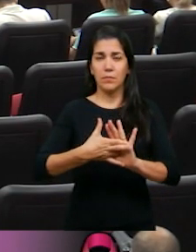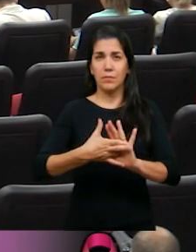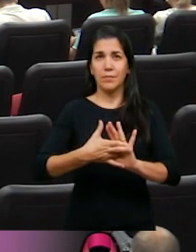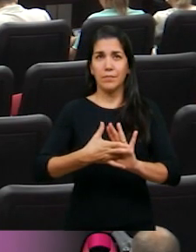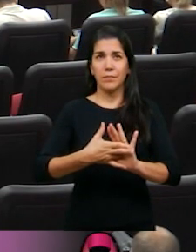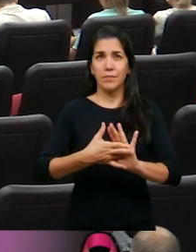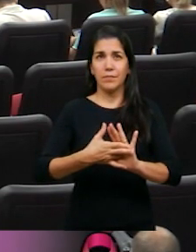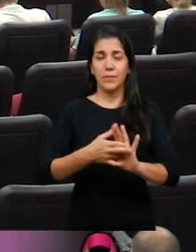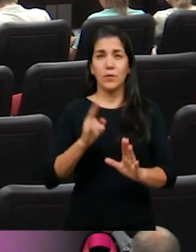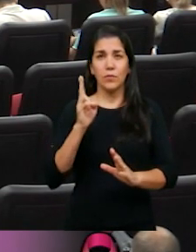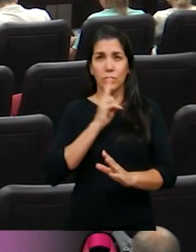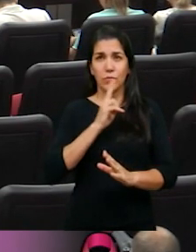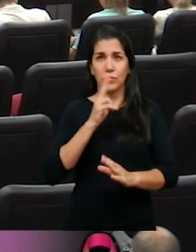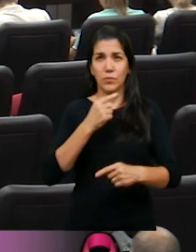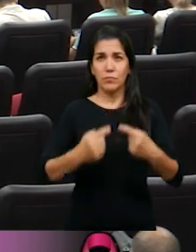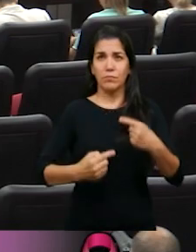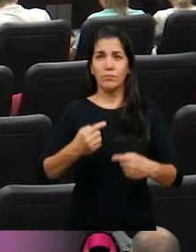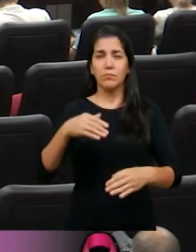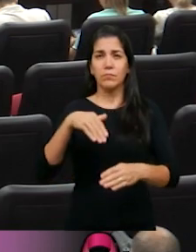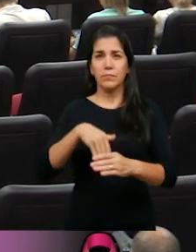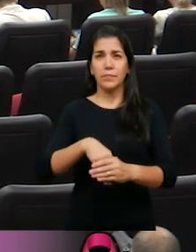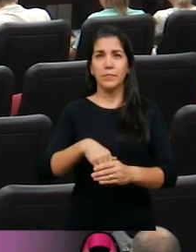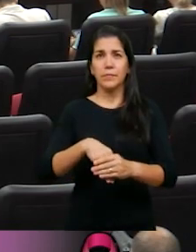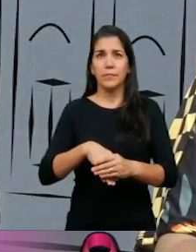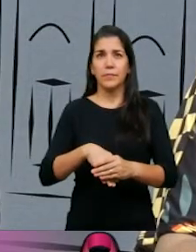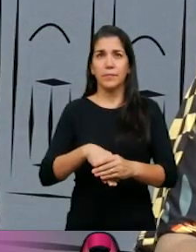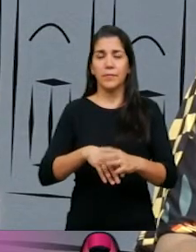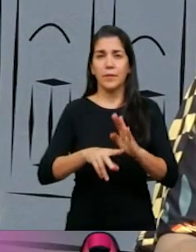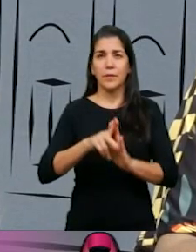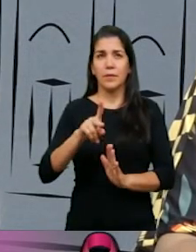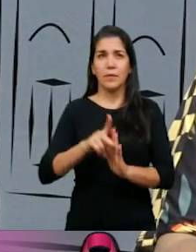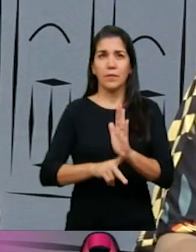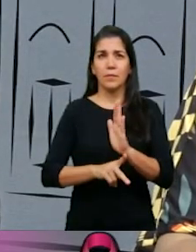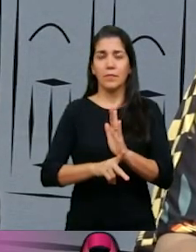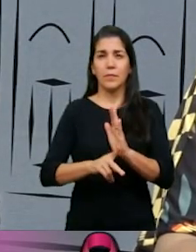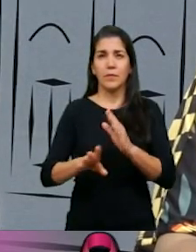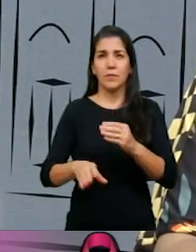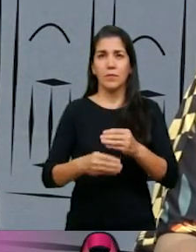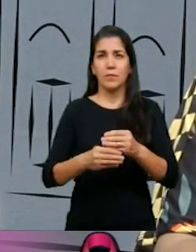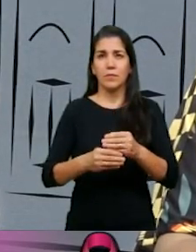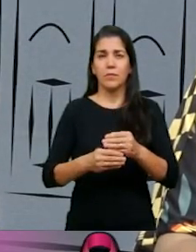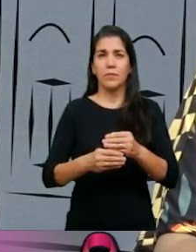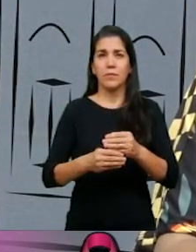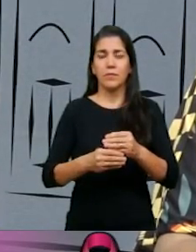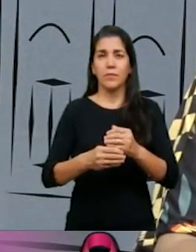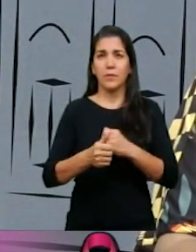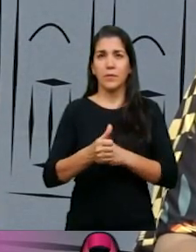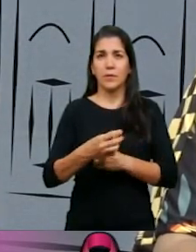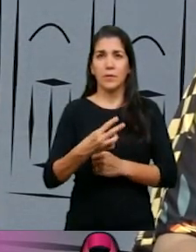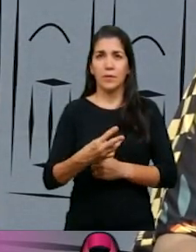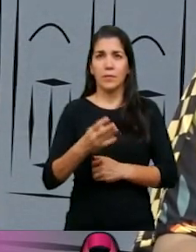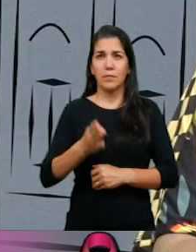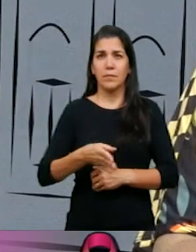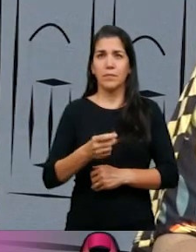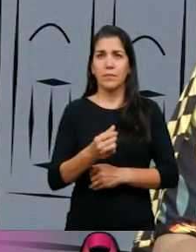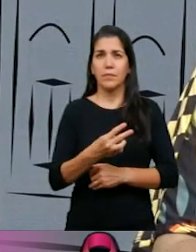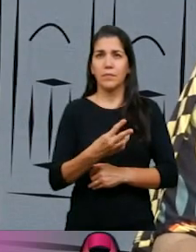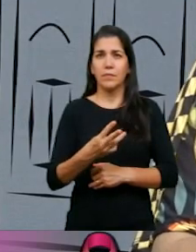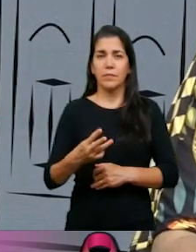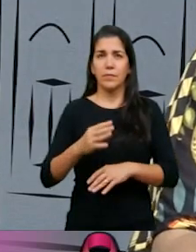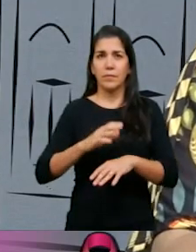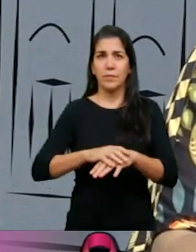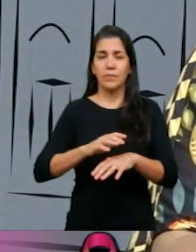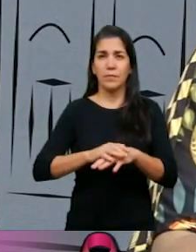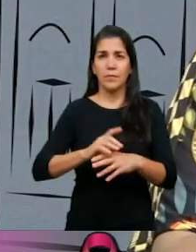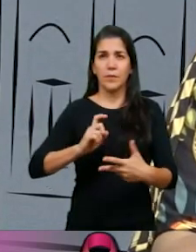regimental, urgência para discussão e votação do projeto de lei complementar número 13 de 2023, de autoria